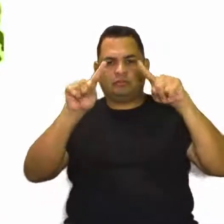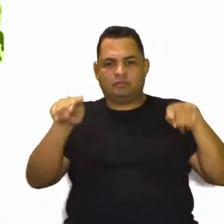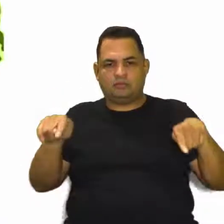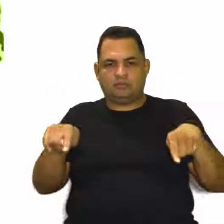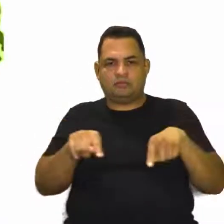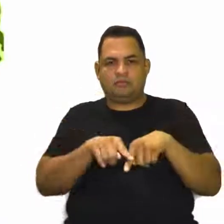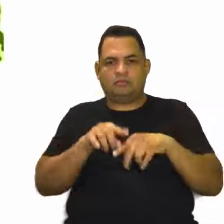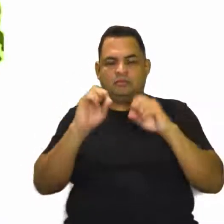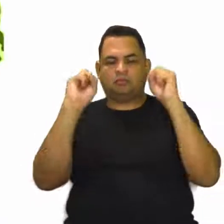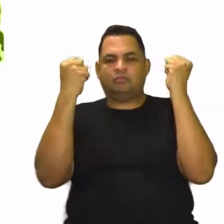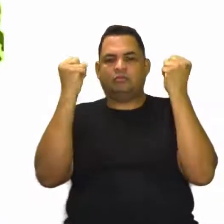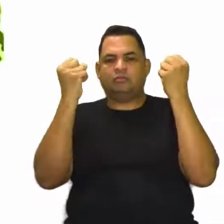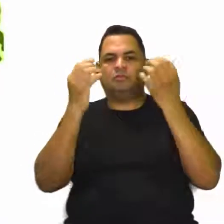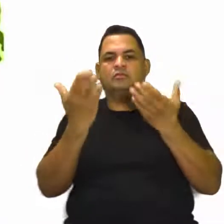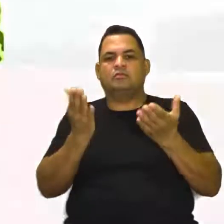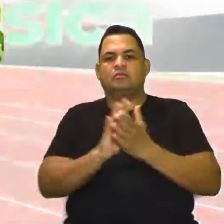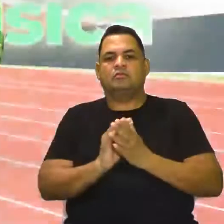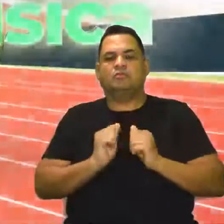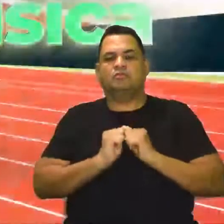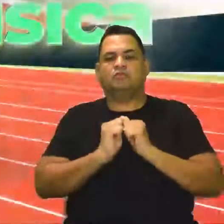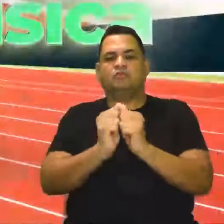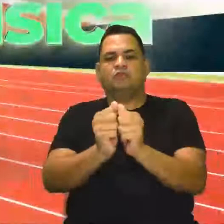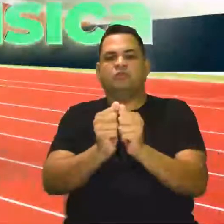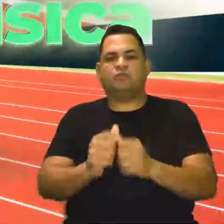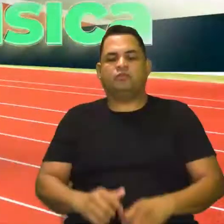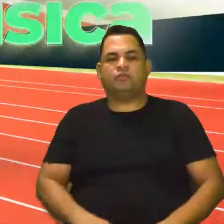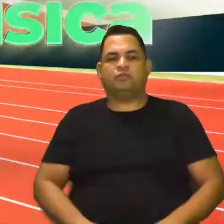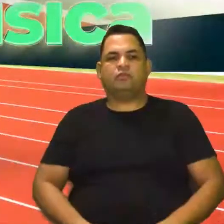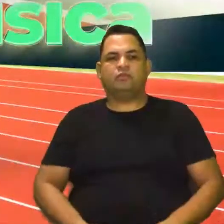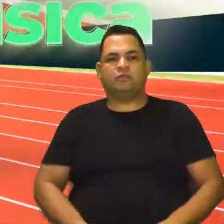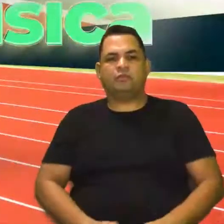pirâmide da atividade física. Então acompanhe aí, por favor.